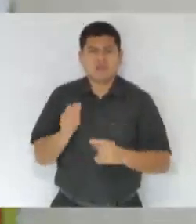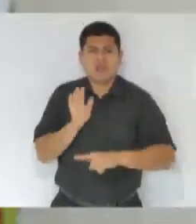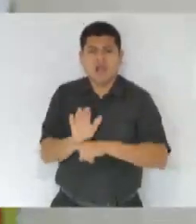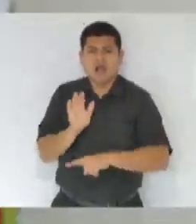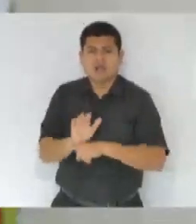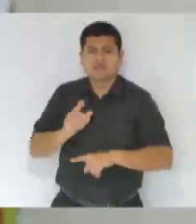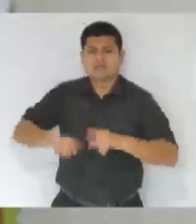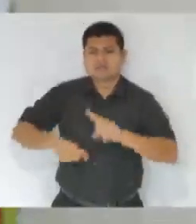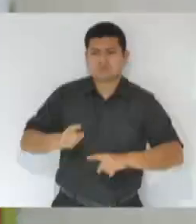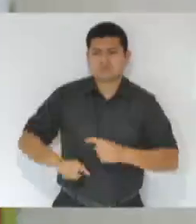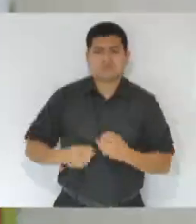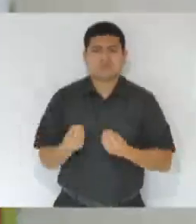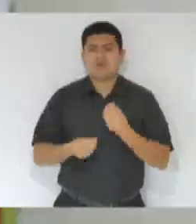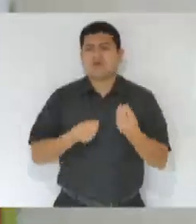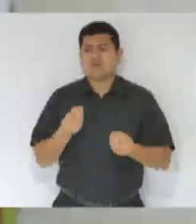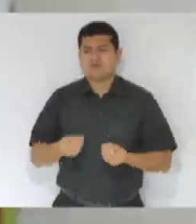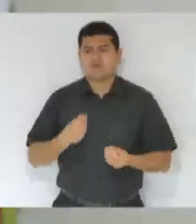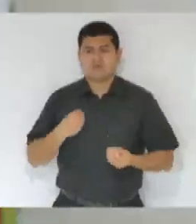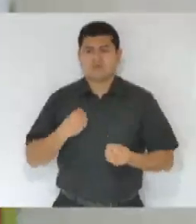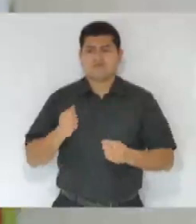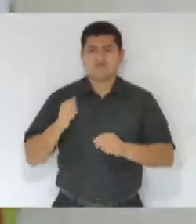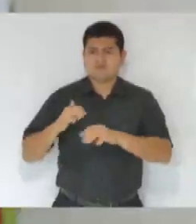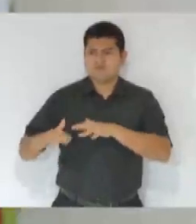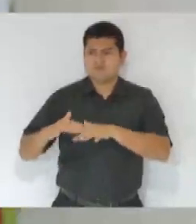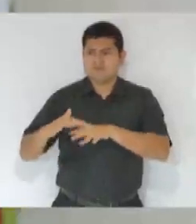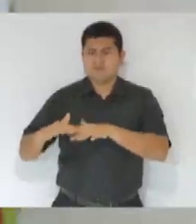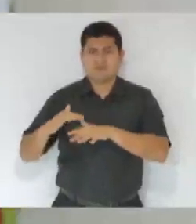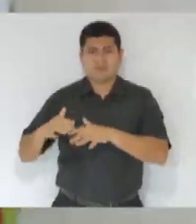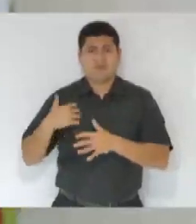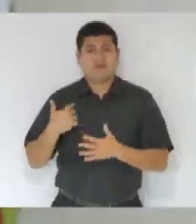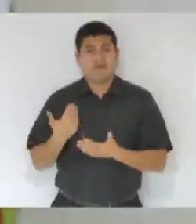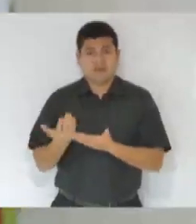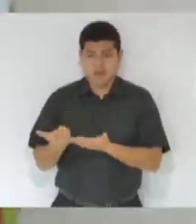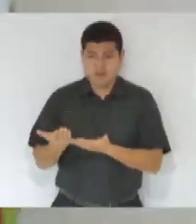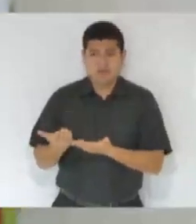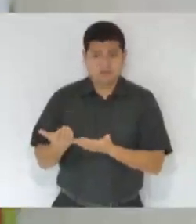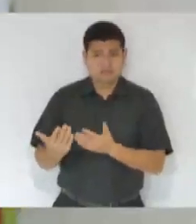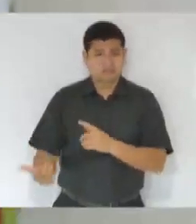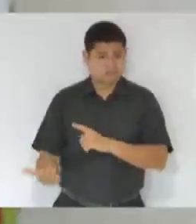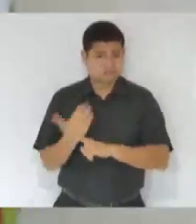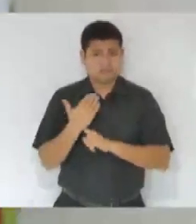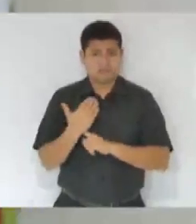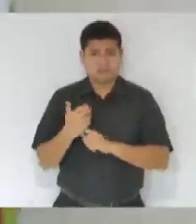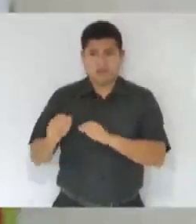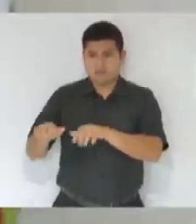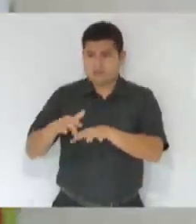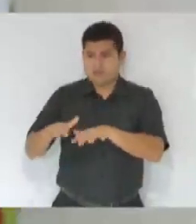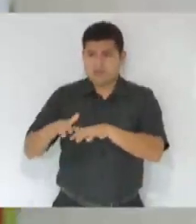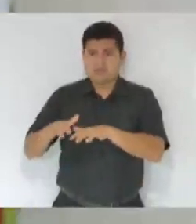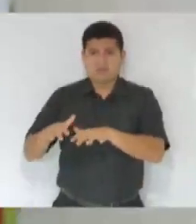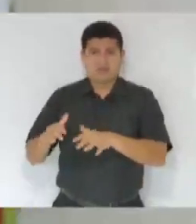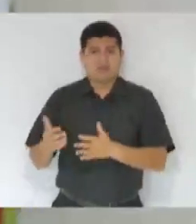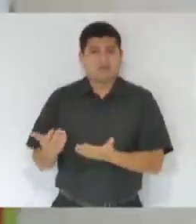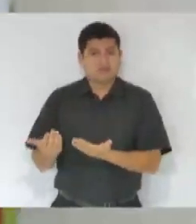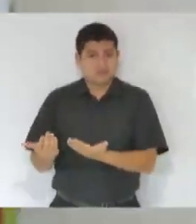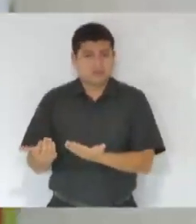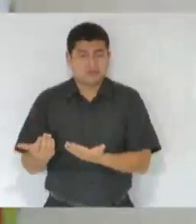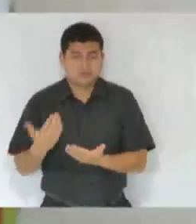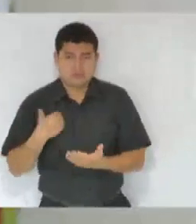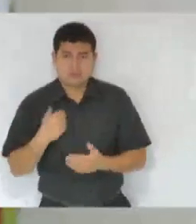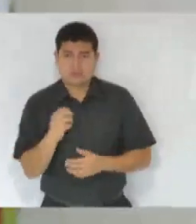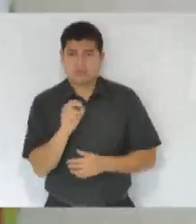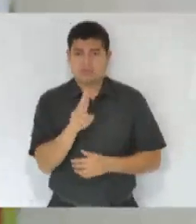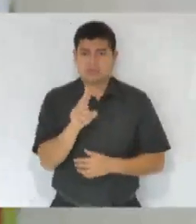Este movimento de Santa Catarina é uma delas. Observamos o movimento ODS, um importante